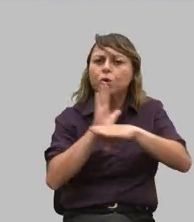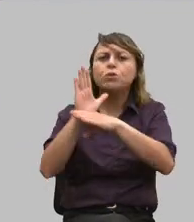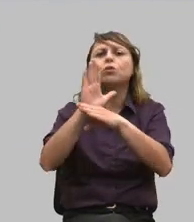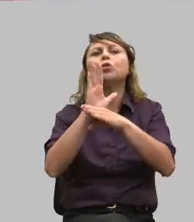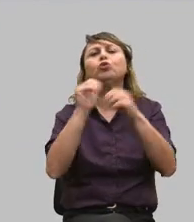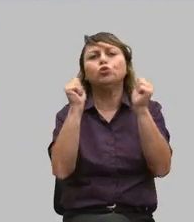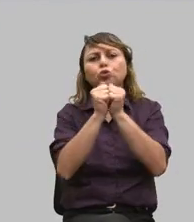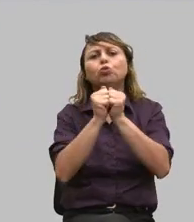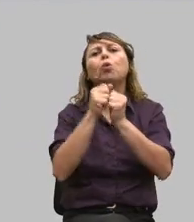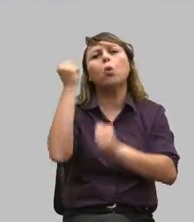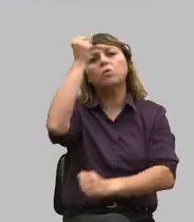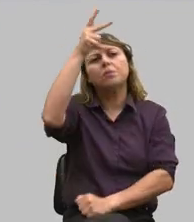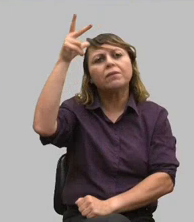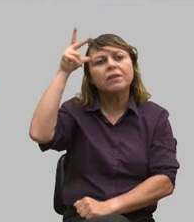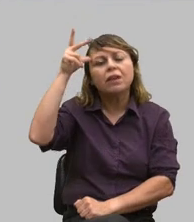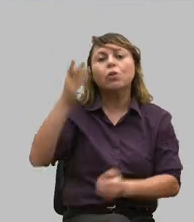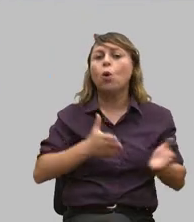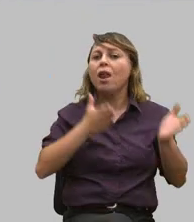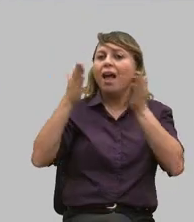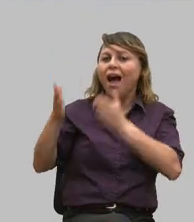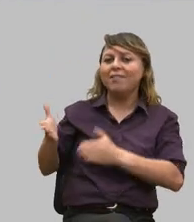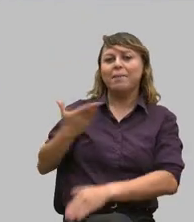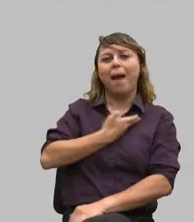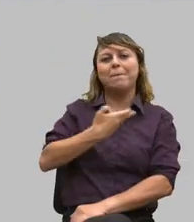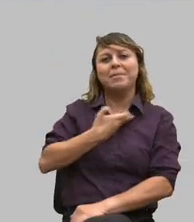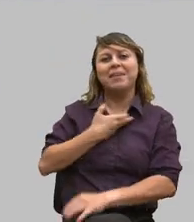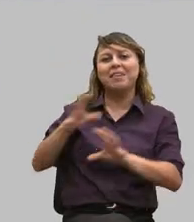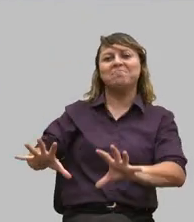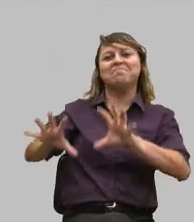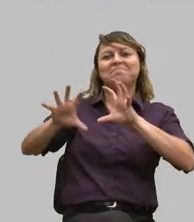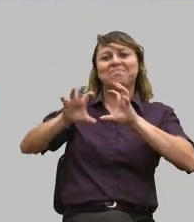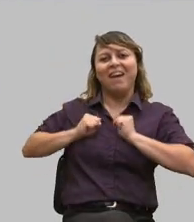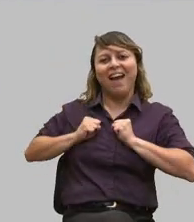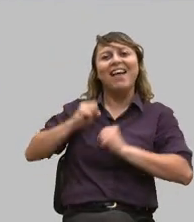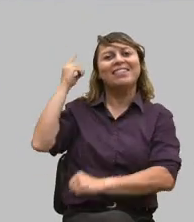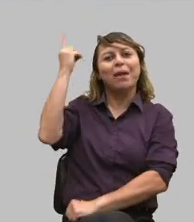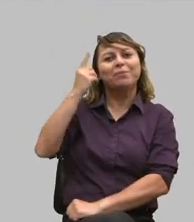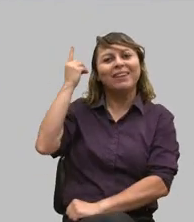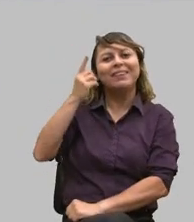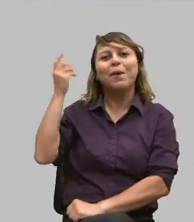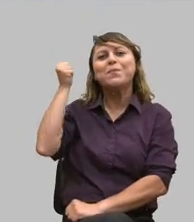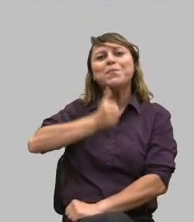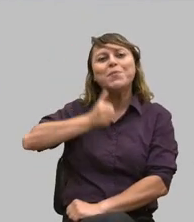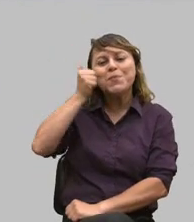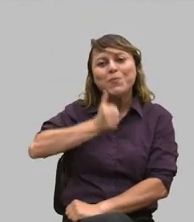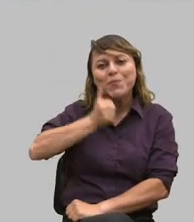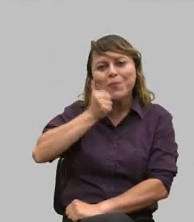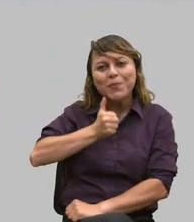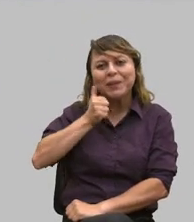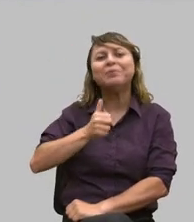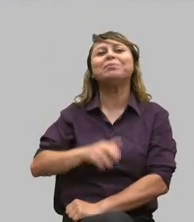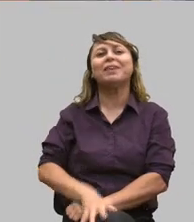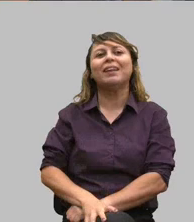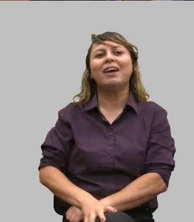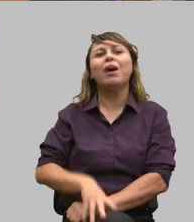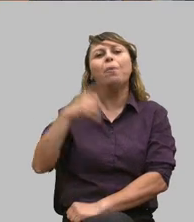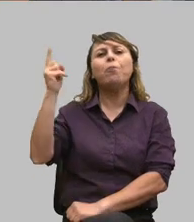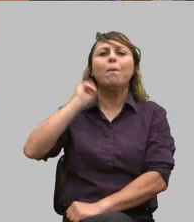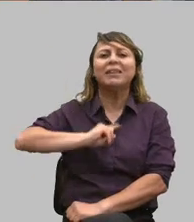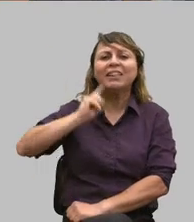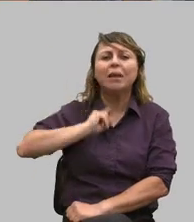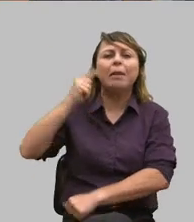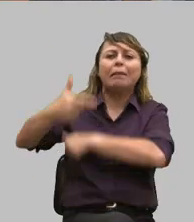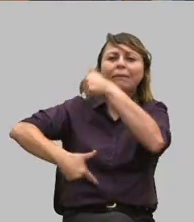prefeitos e ao lado essa minha amiga que eu me inspiro uma deputada mulher que tanto faz né Deputado Santiago por Minas Gerais que tanto